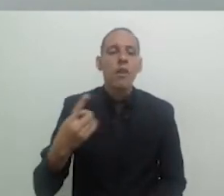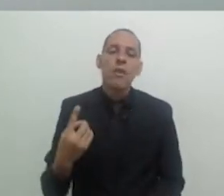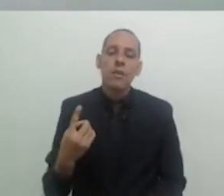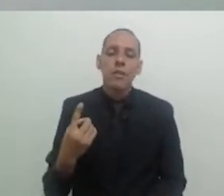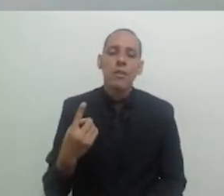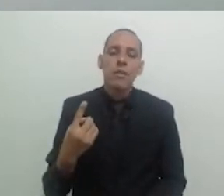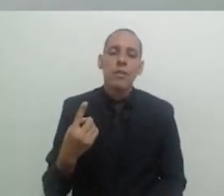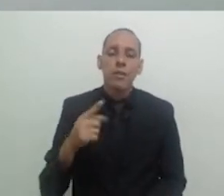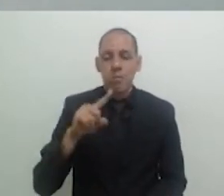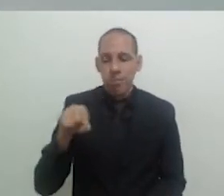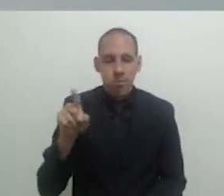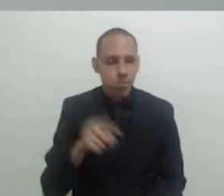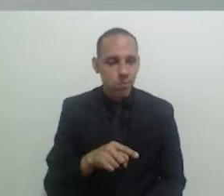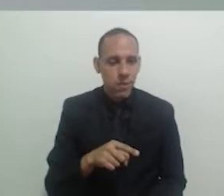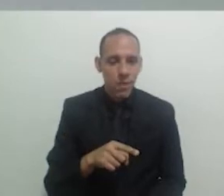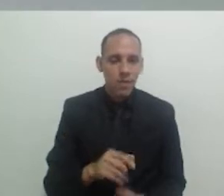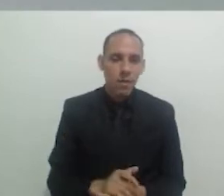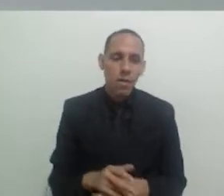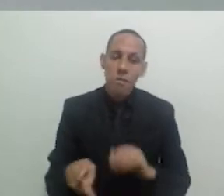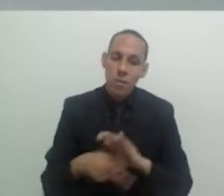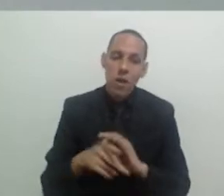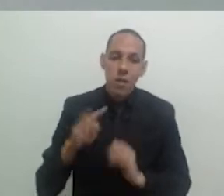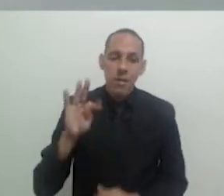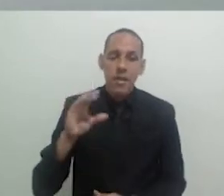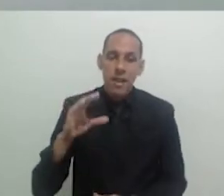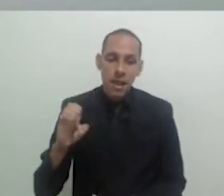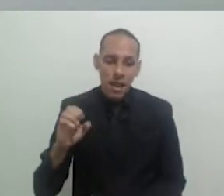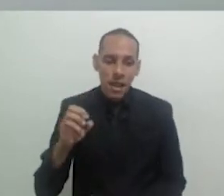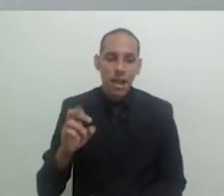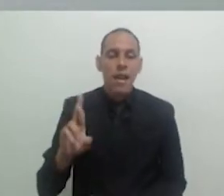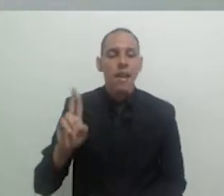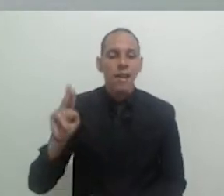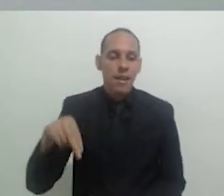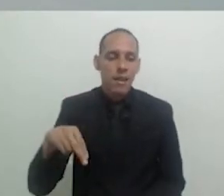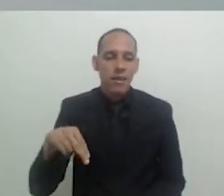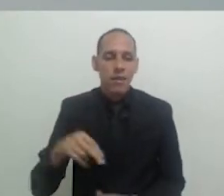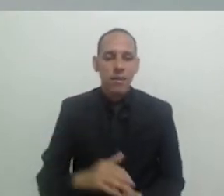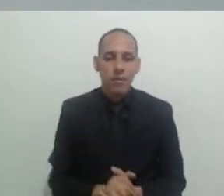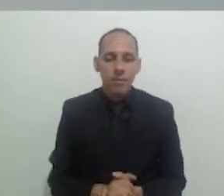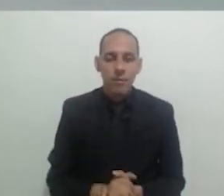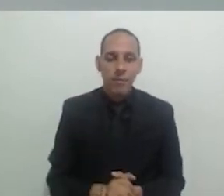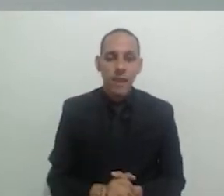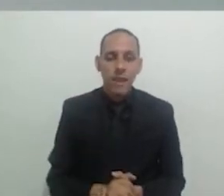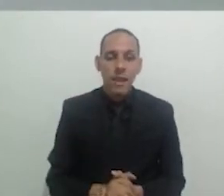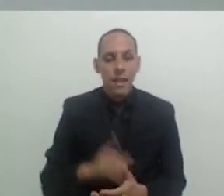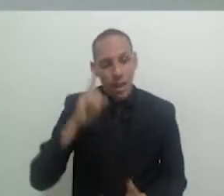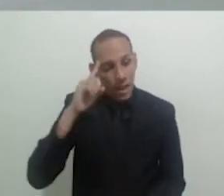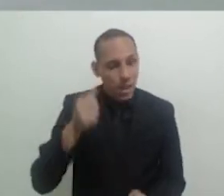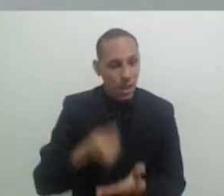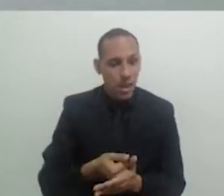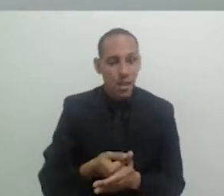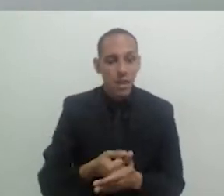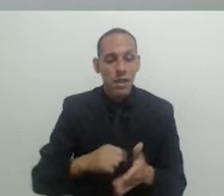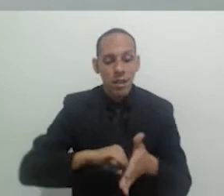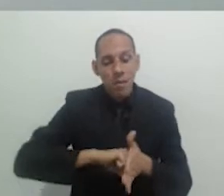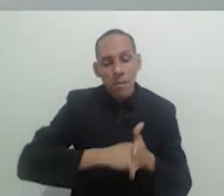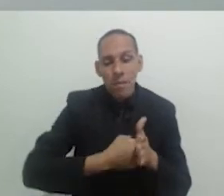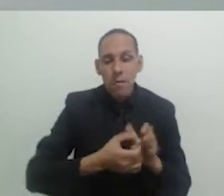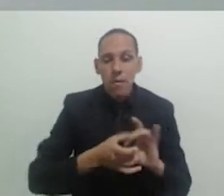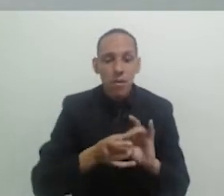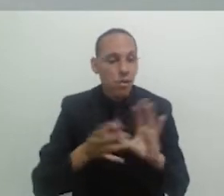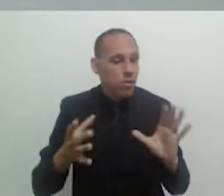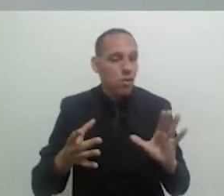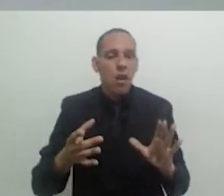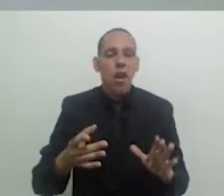pelo Tribunal de Contas do Rio Grande do Norte, e determinar o desbloqueio de bens, valores da parte impetrante,